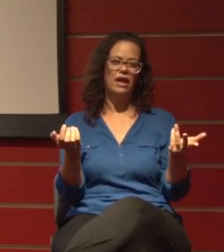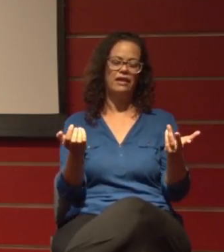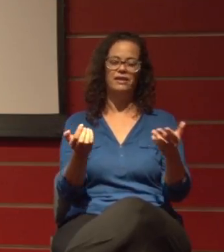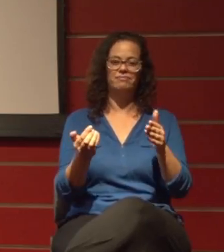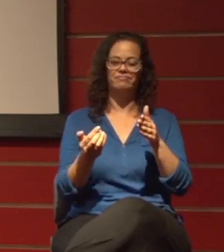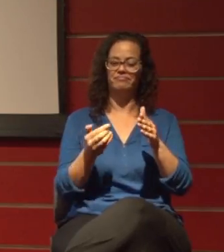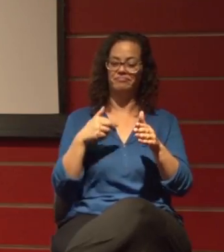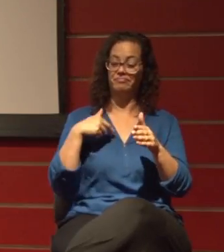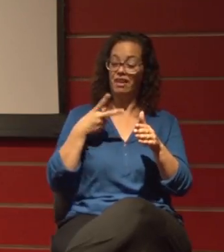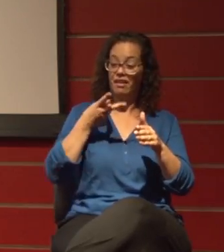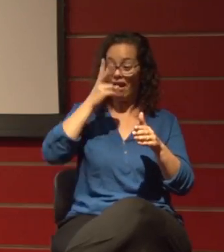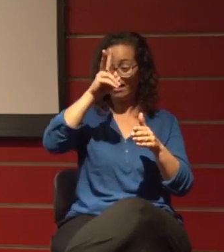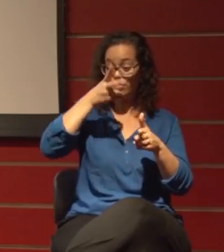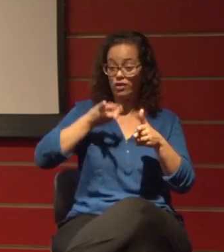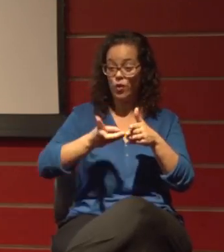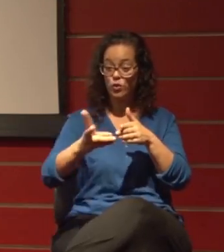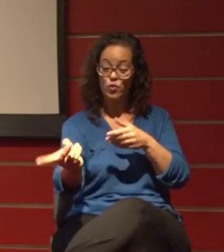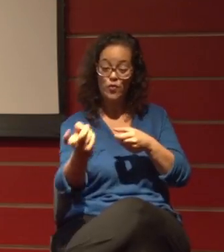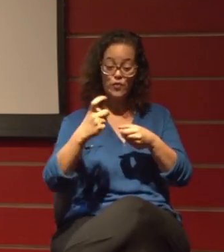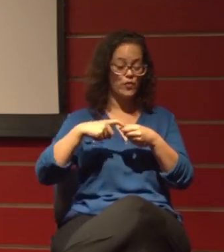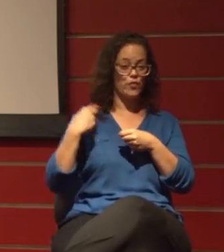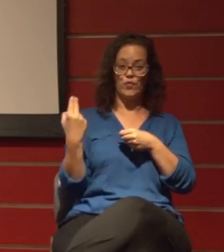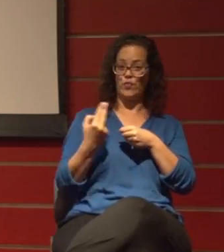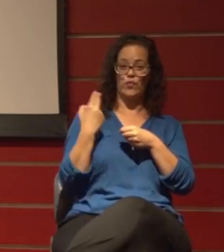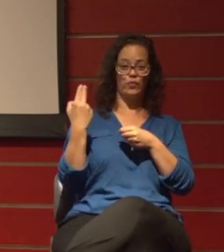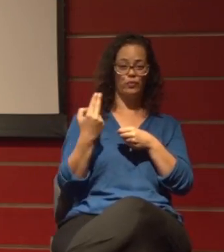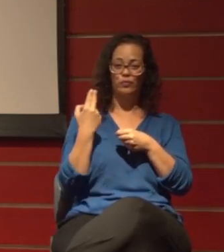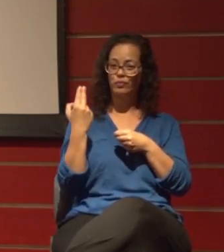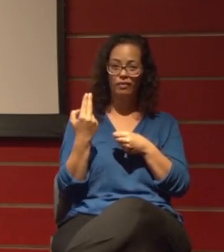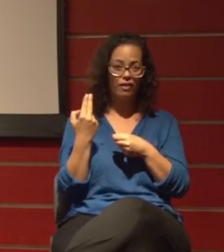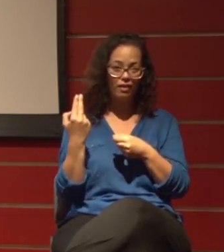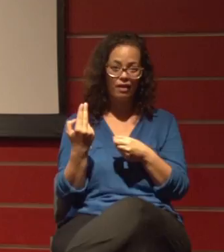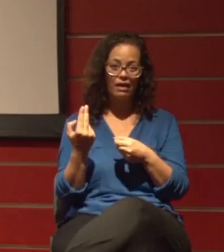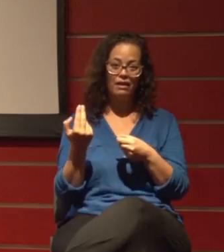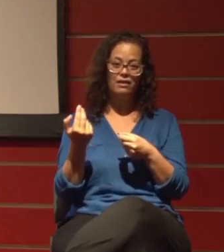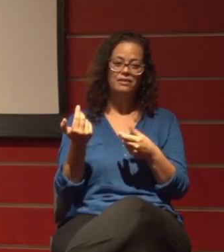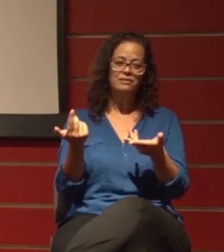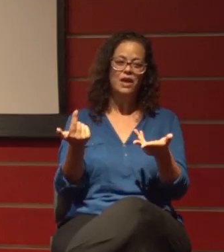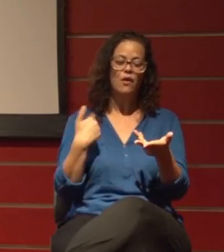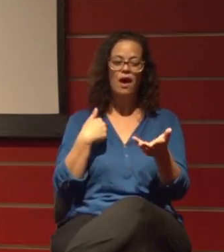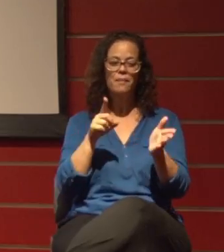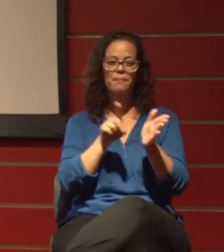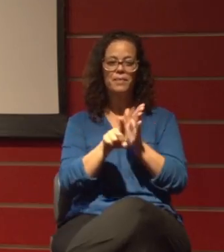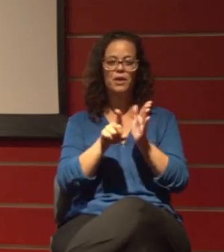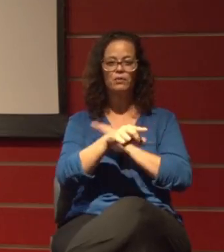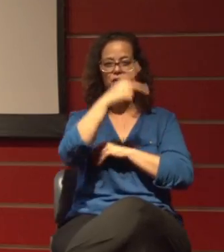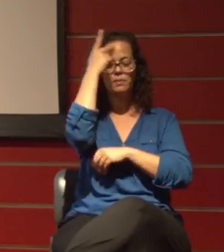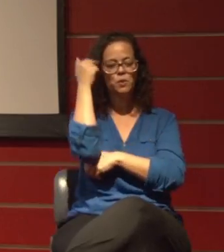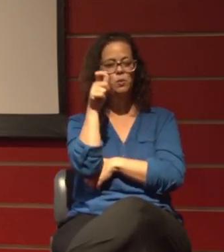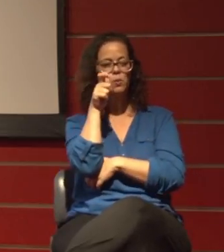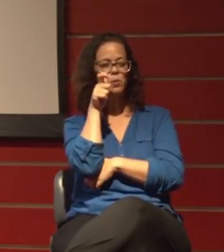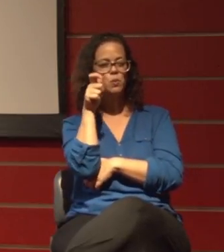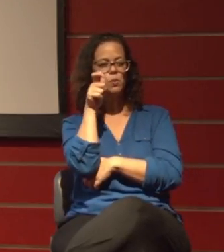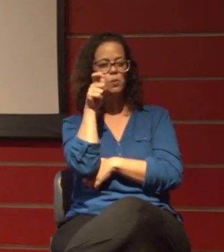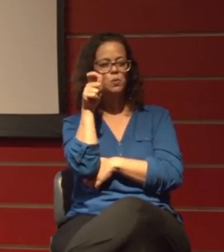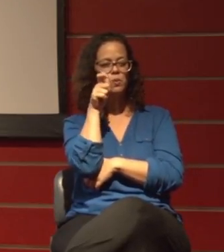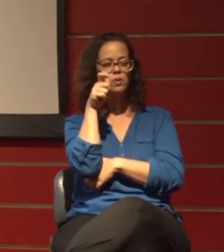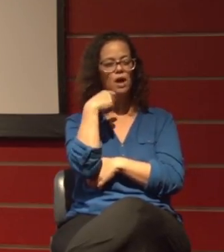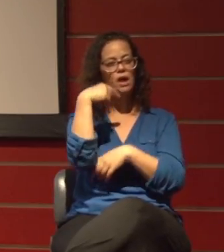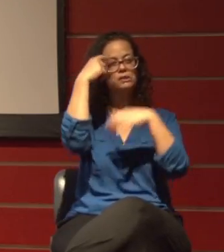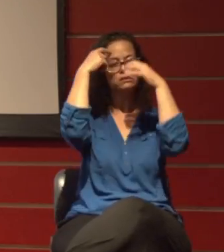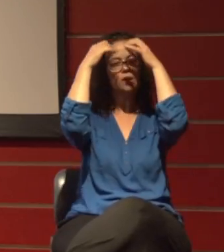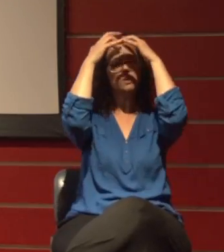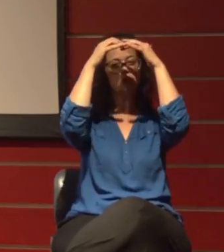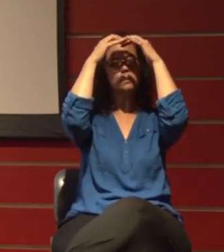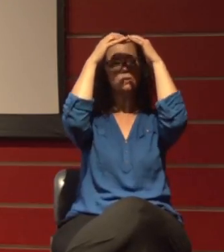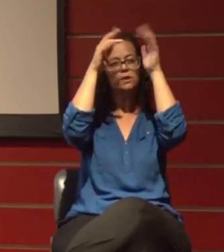atrás né ela ele tem que trazer já consigo essas perguntas do telespectador se o telespectador não começar se perguntar o